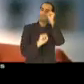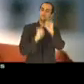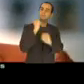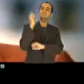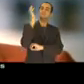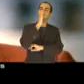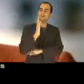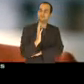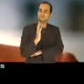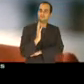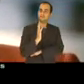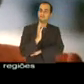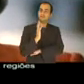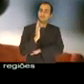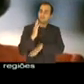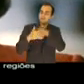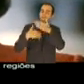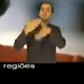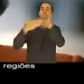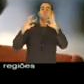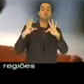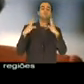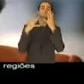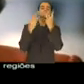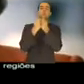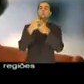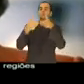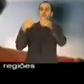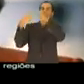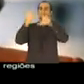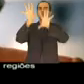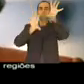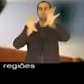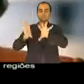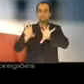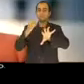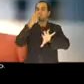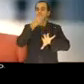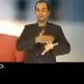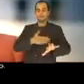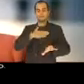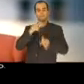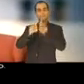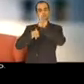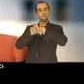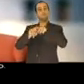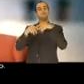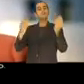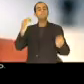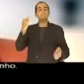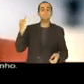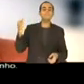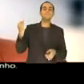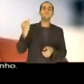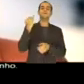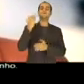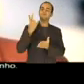apoia as empresas brasileiras, promove o desenvolvimento de todas as regiões e o bem-estar da nossa população.